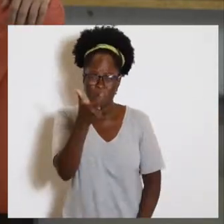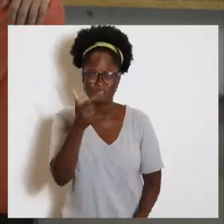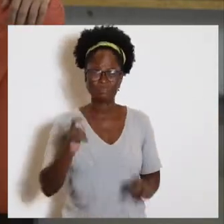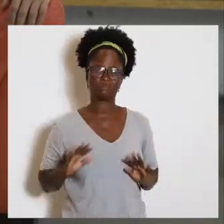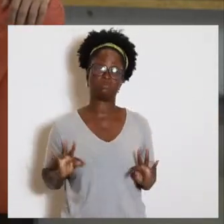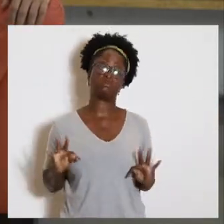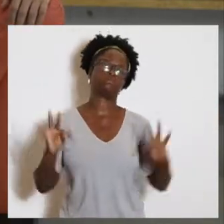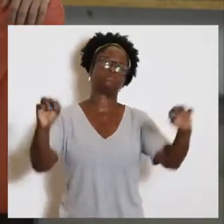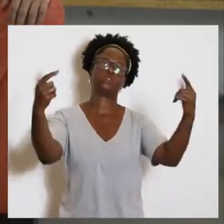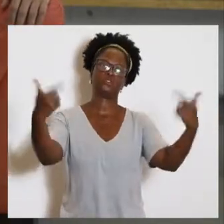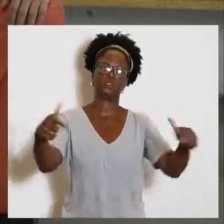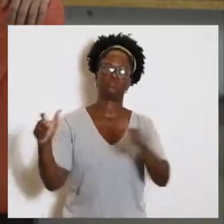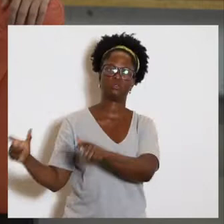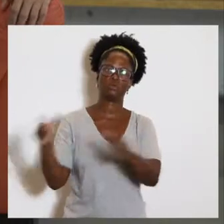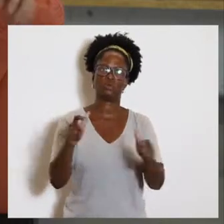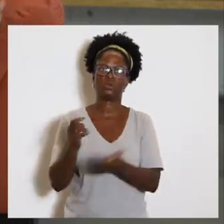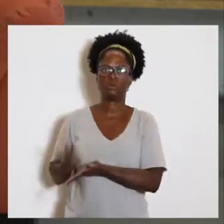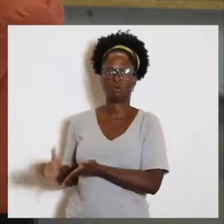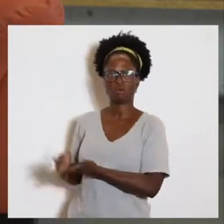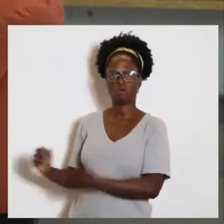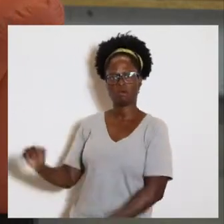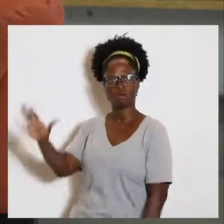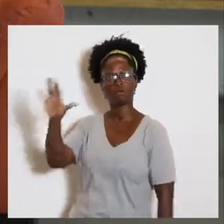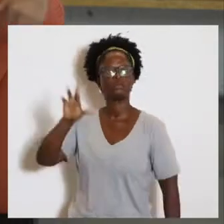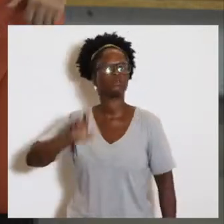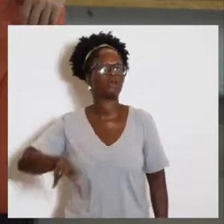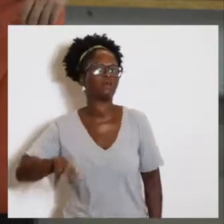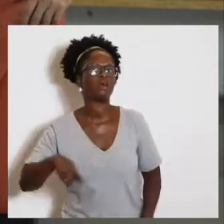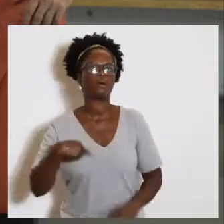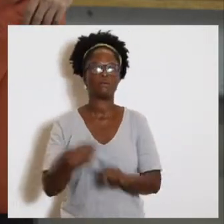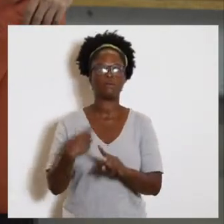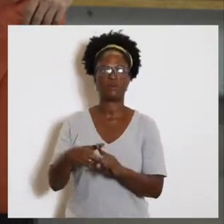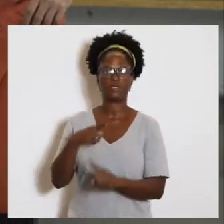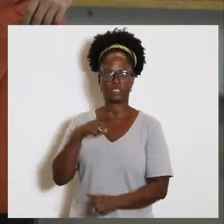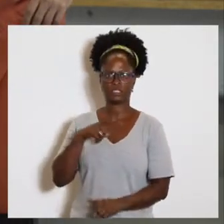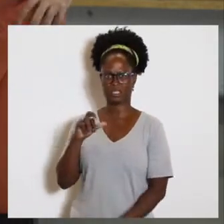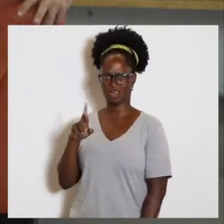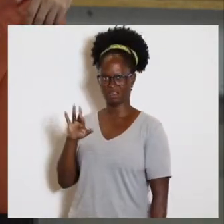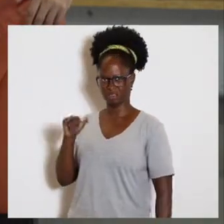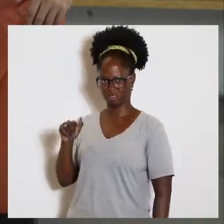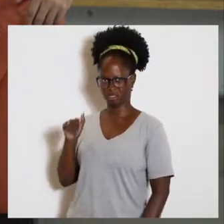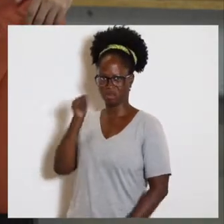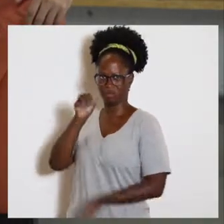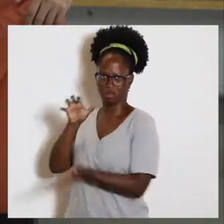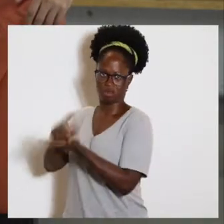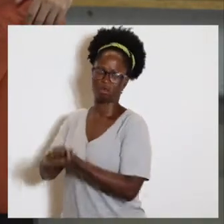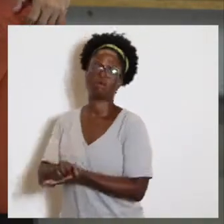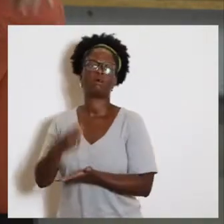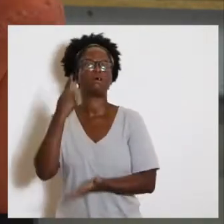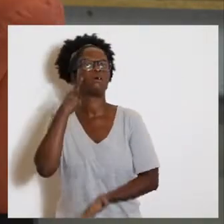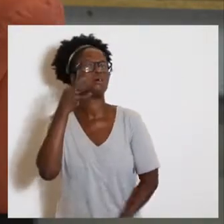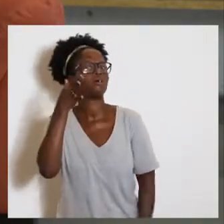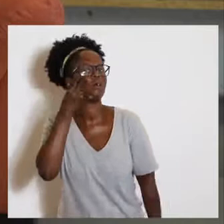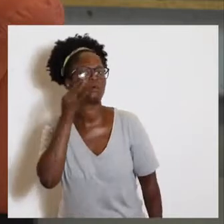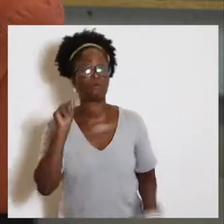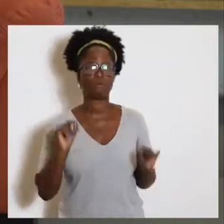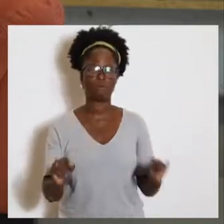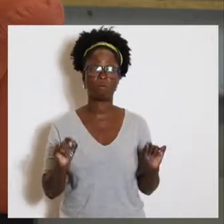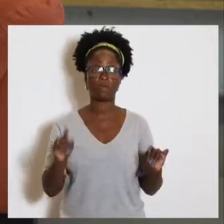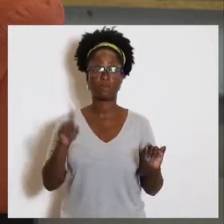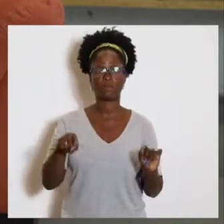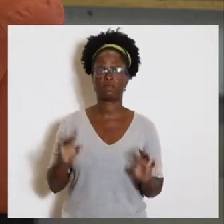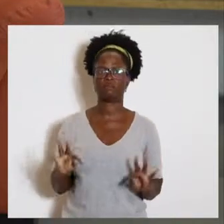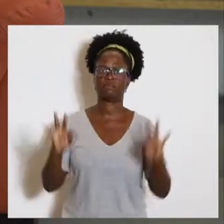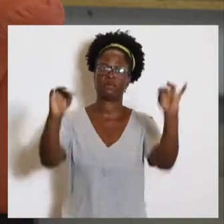não vem de espaços periféricos porque segundo os dados da própria região do castanheiro nós vamos observar que eles vêm na sua quase